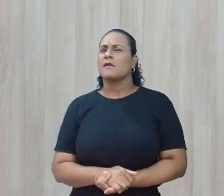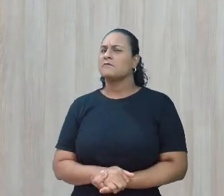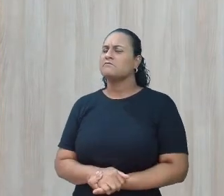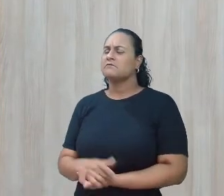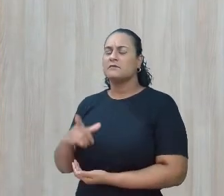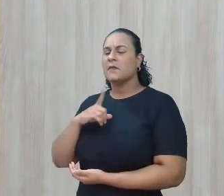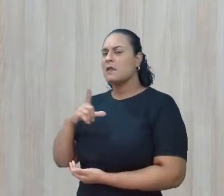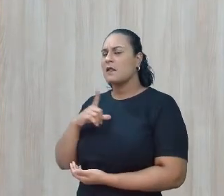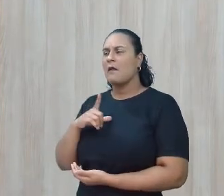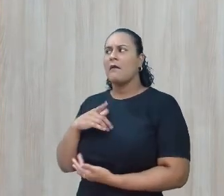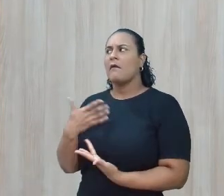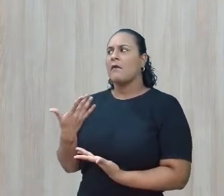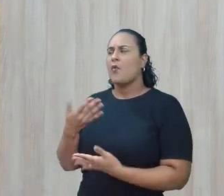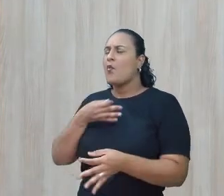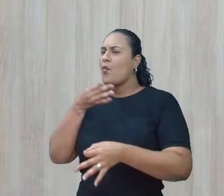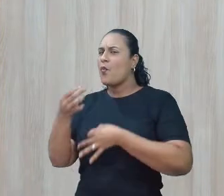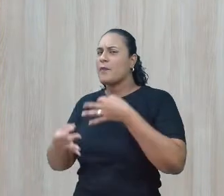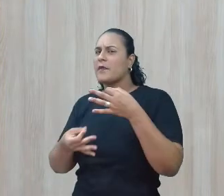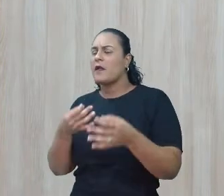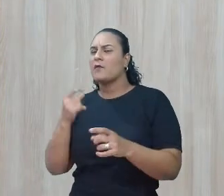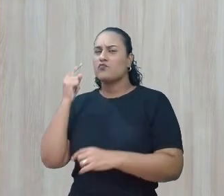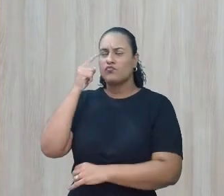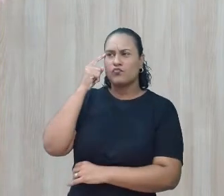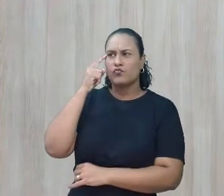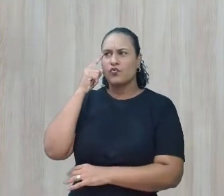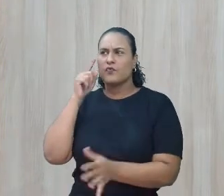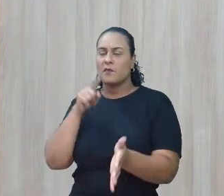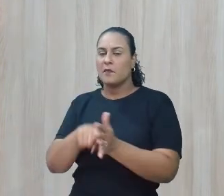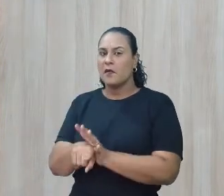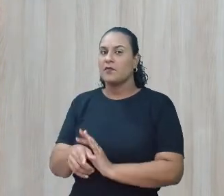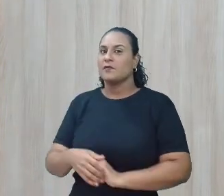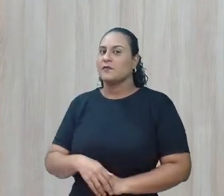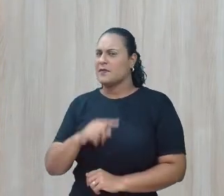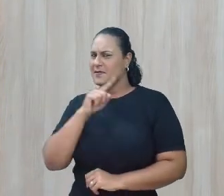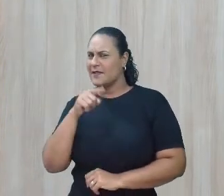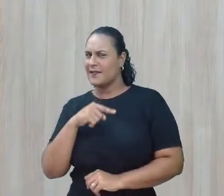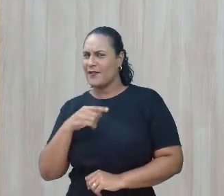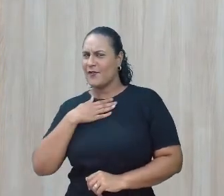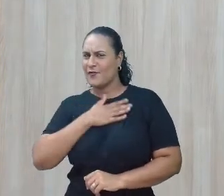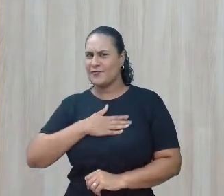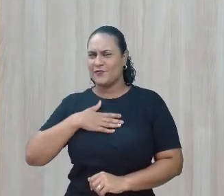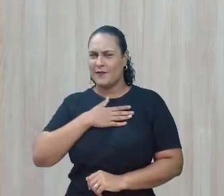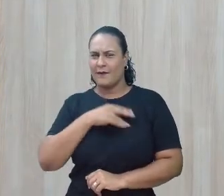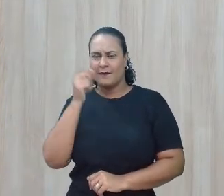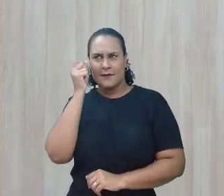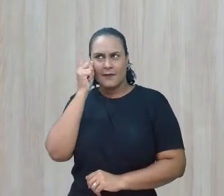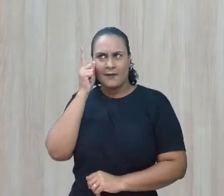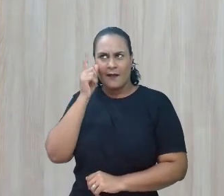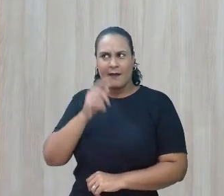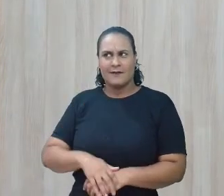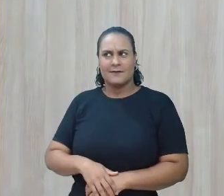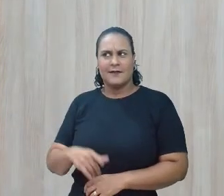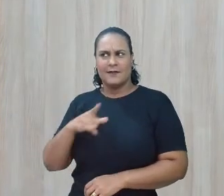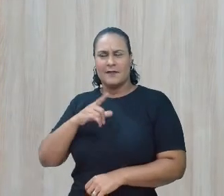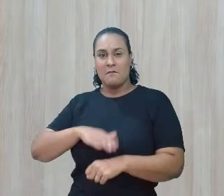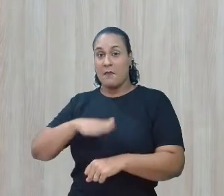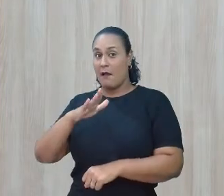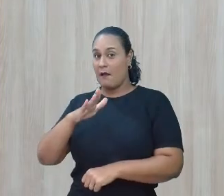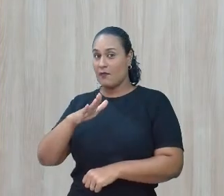gente tem algum comentário, alguma dúvida, alguma pergunta? Será que eles gostaram da ideia de pleitear mais tempo